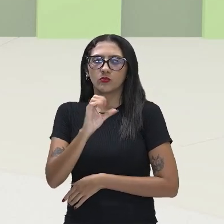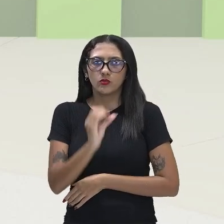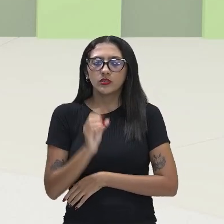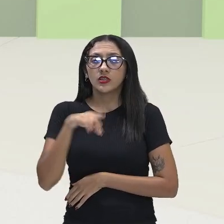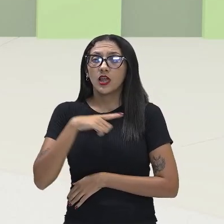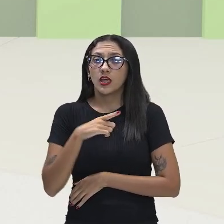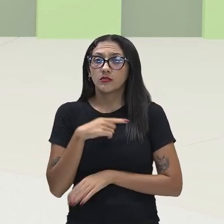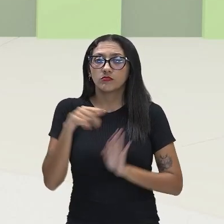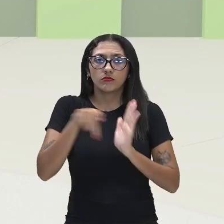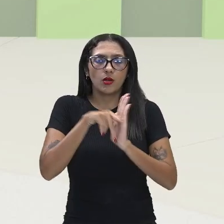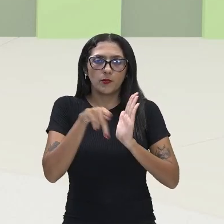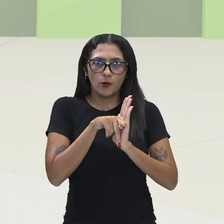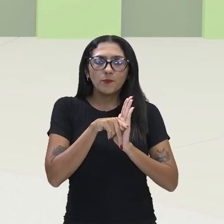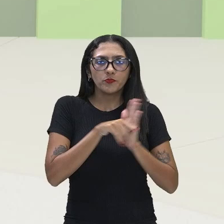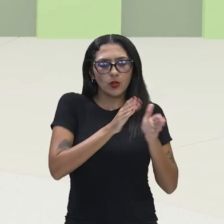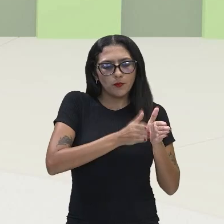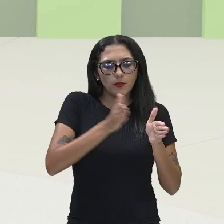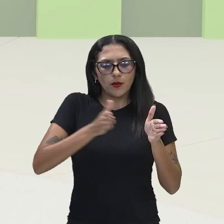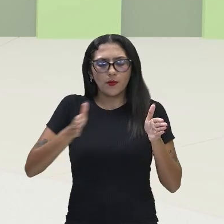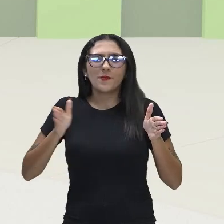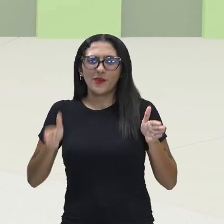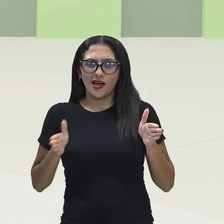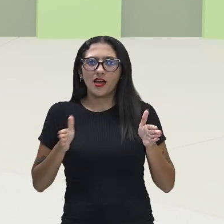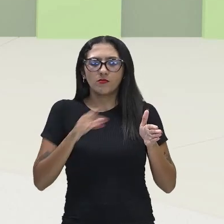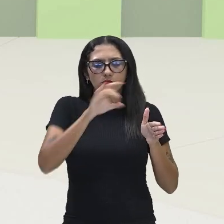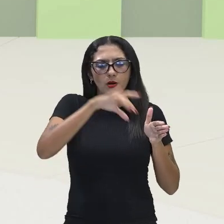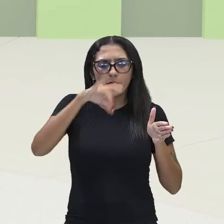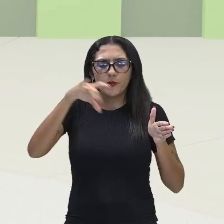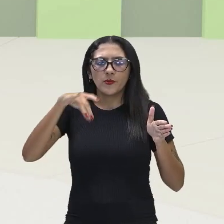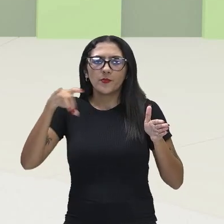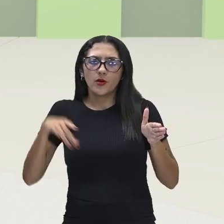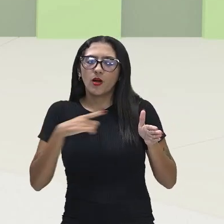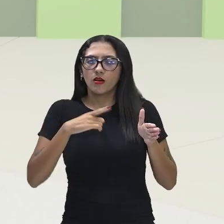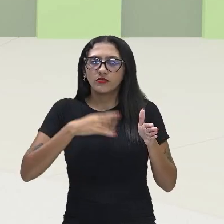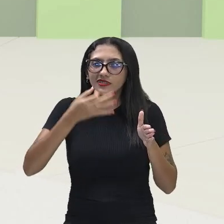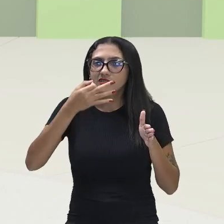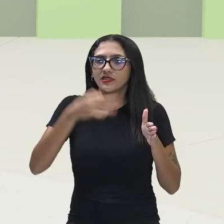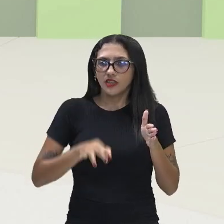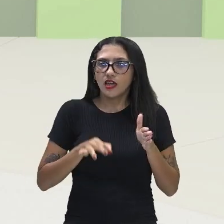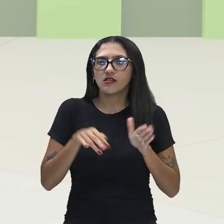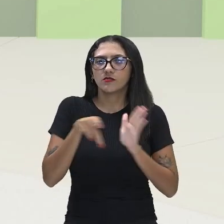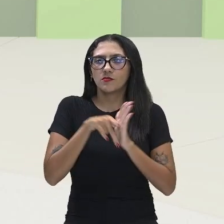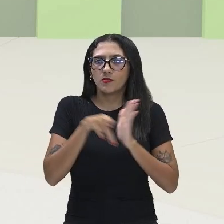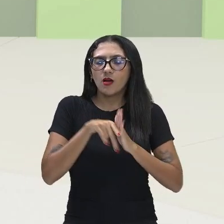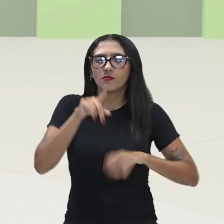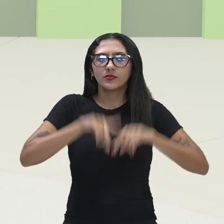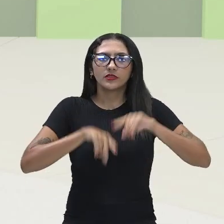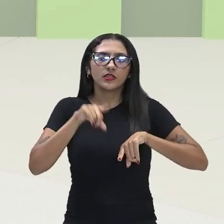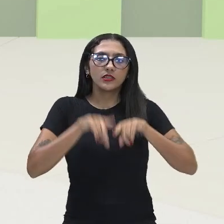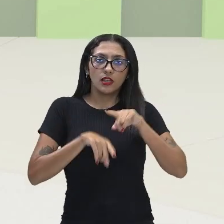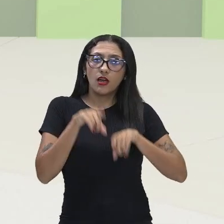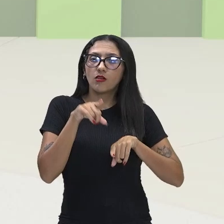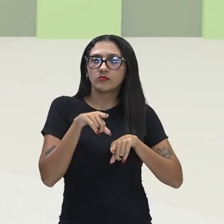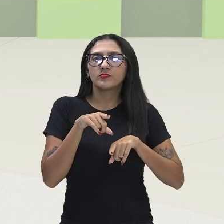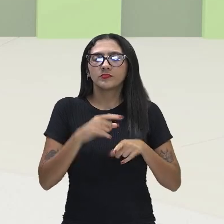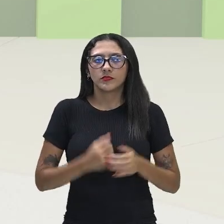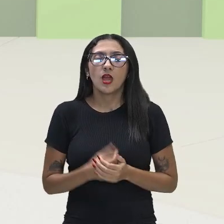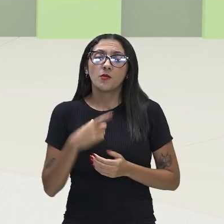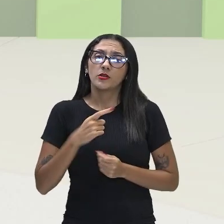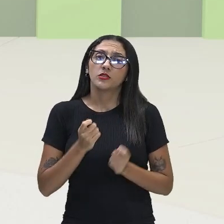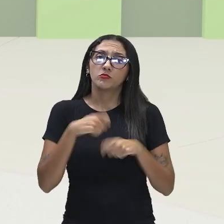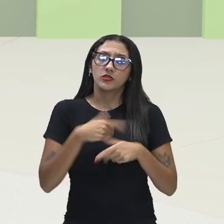podem, quando separados, ter a destinação adequada para